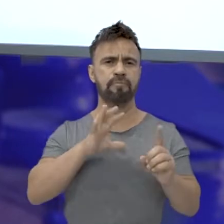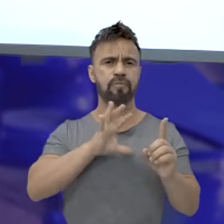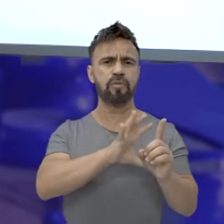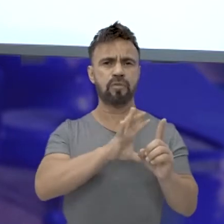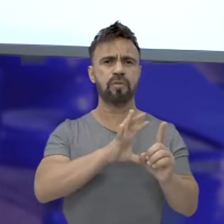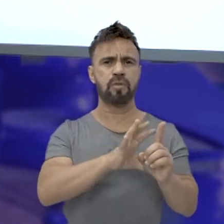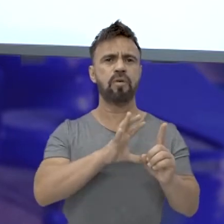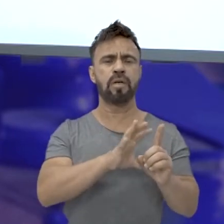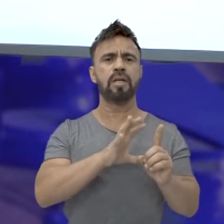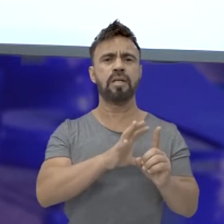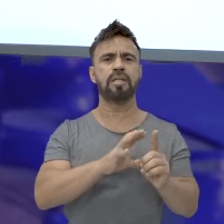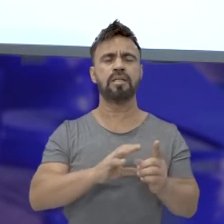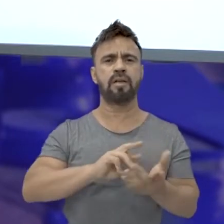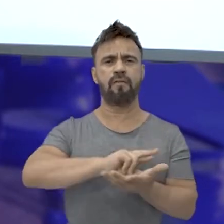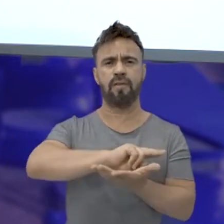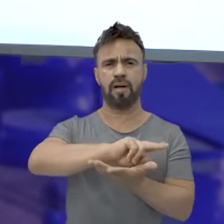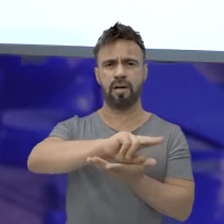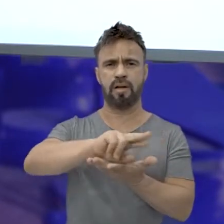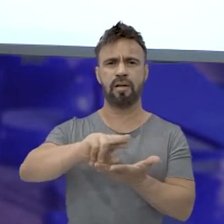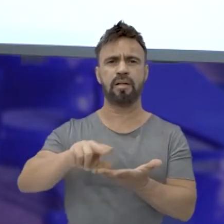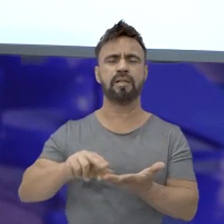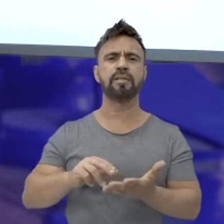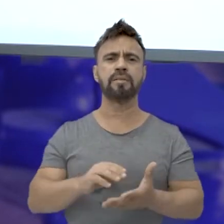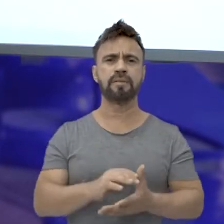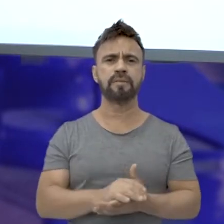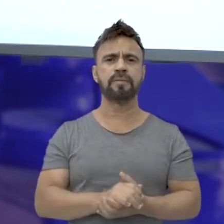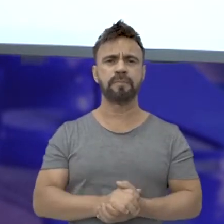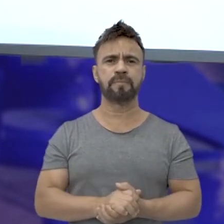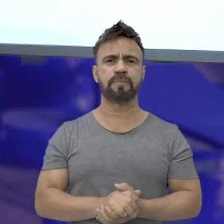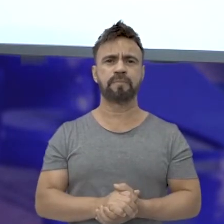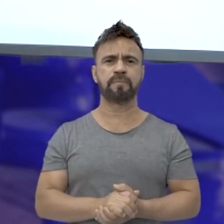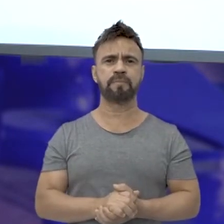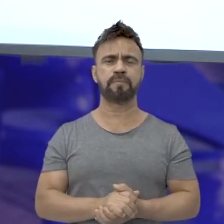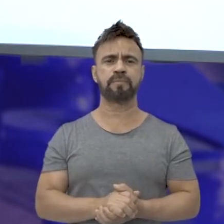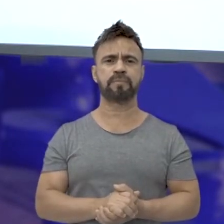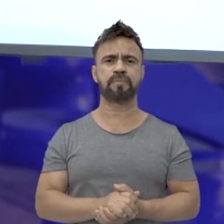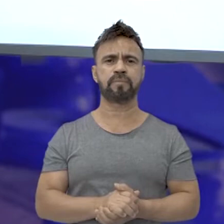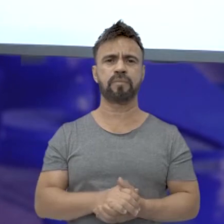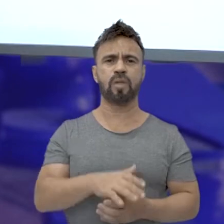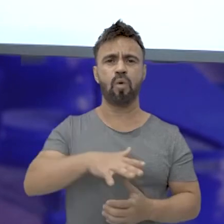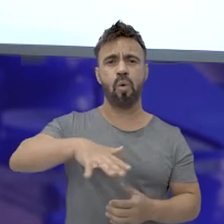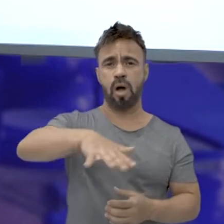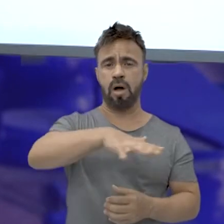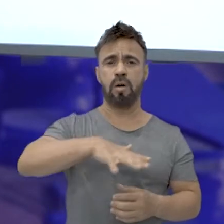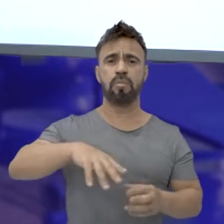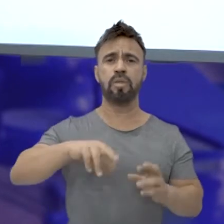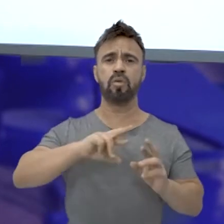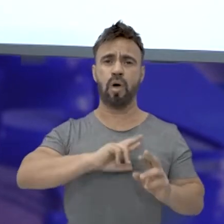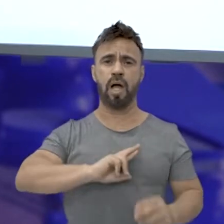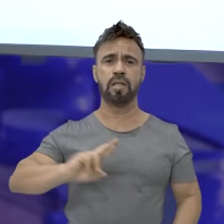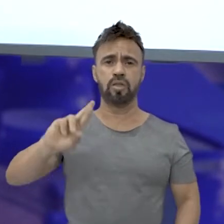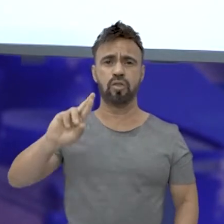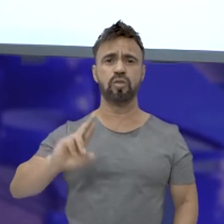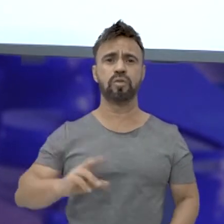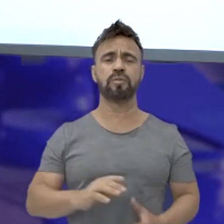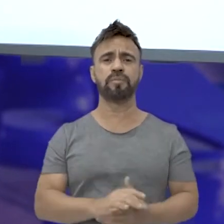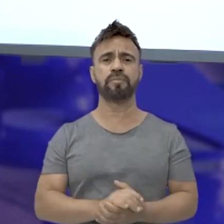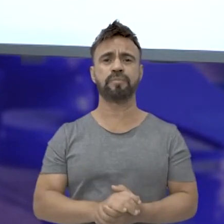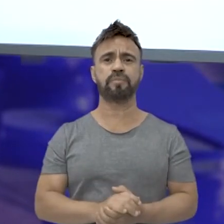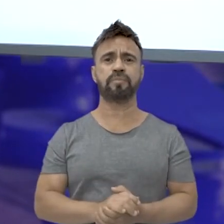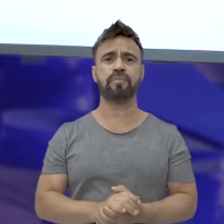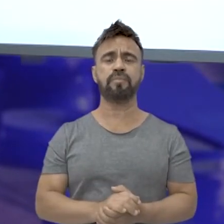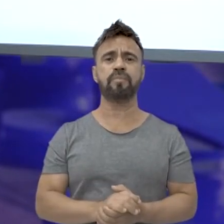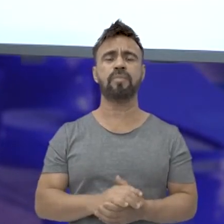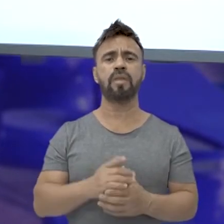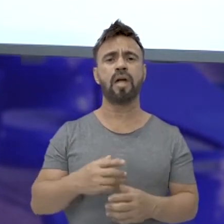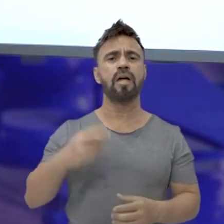com várias questões aí de âmbito religioso, né? Fazendo com que